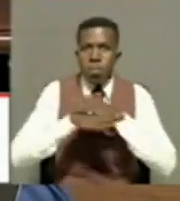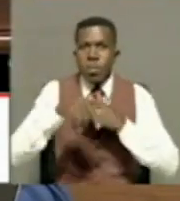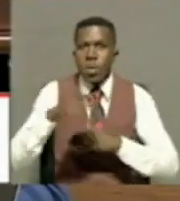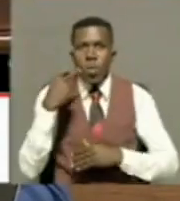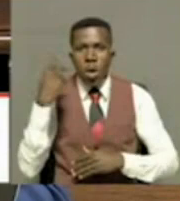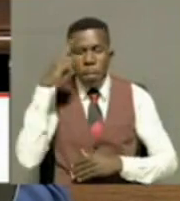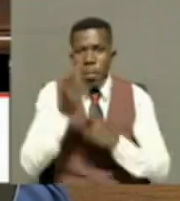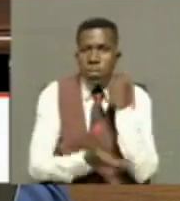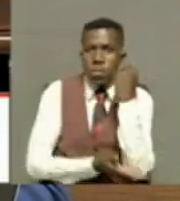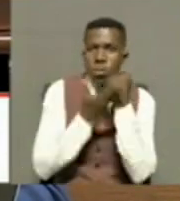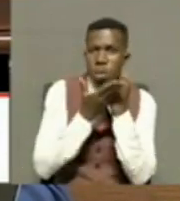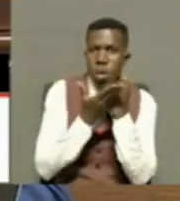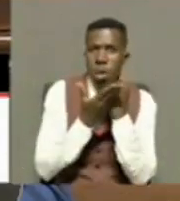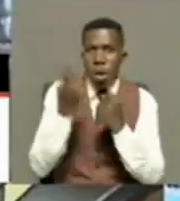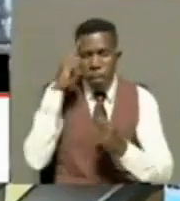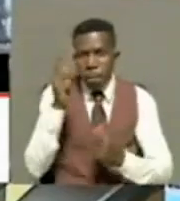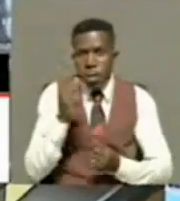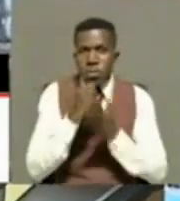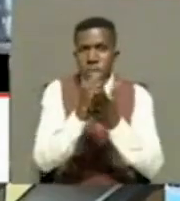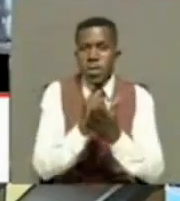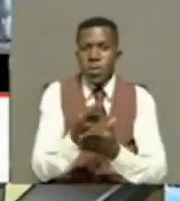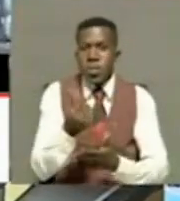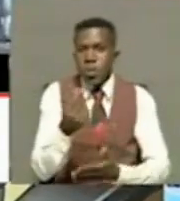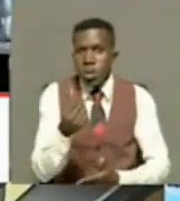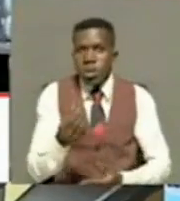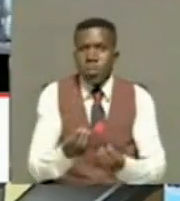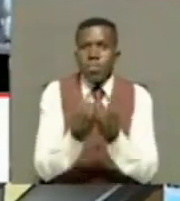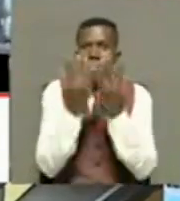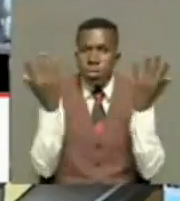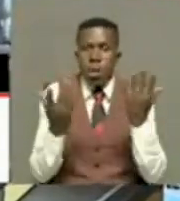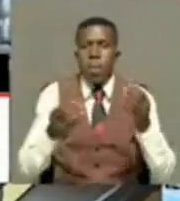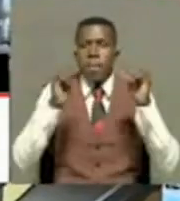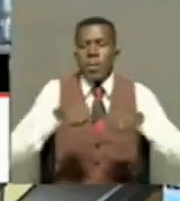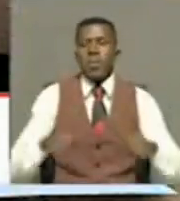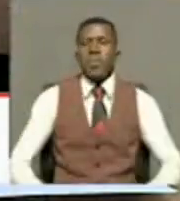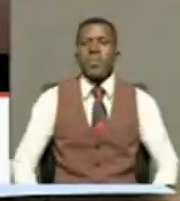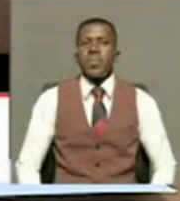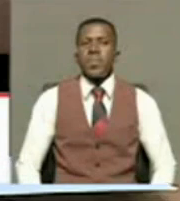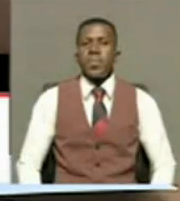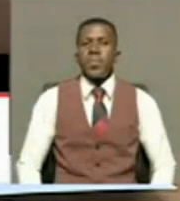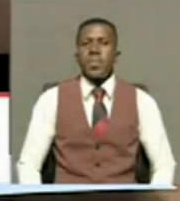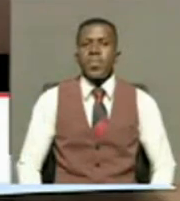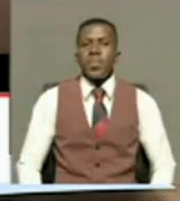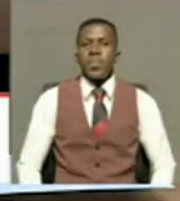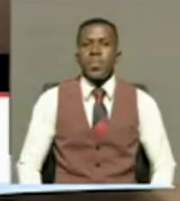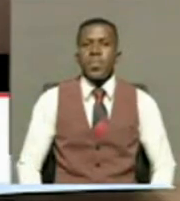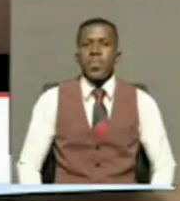entre as partes para efeitos de diversificação económica e de desenvolvimento sustentável. Nós estamos a